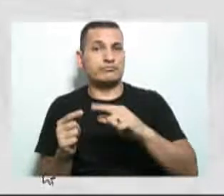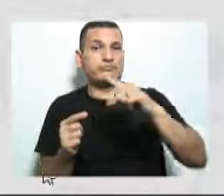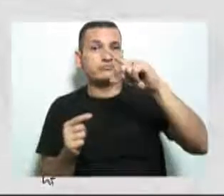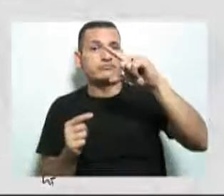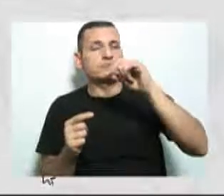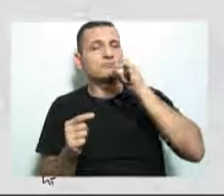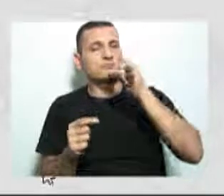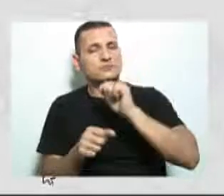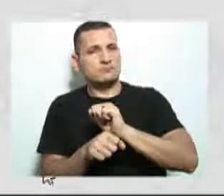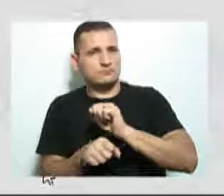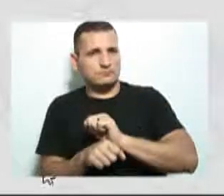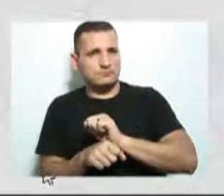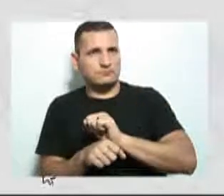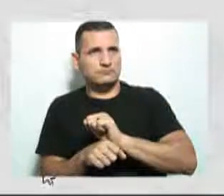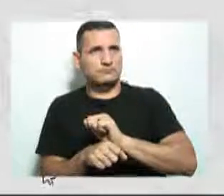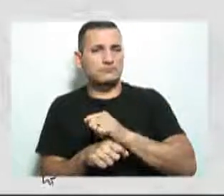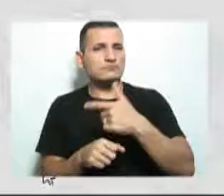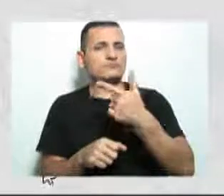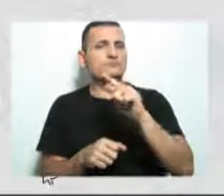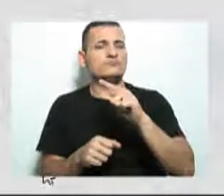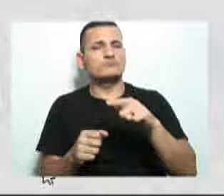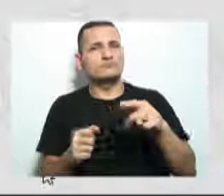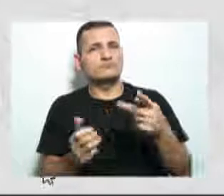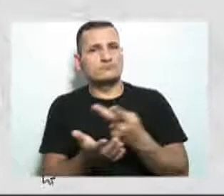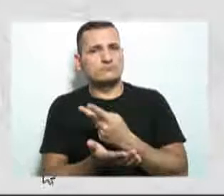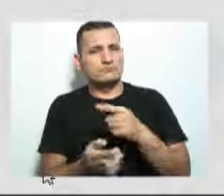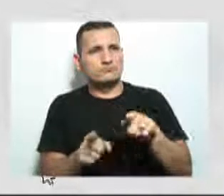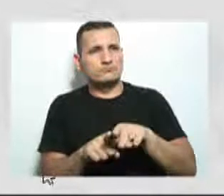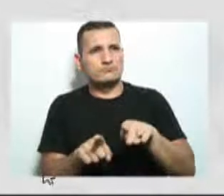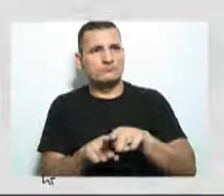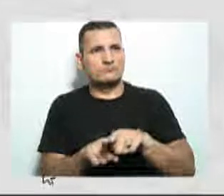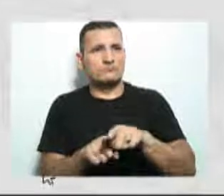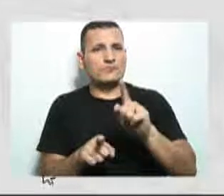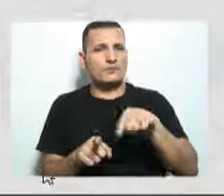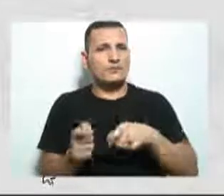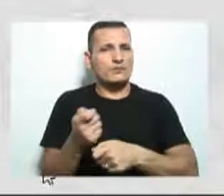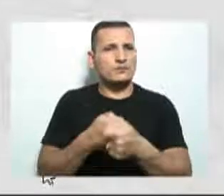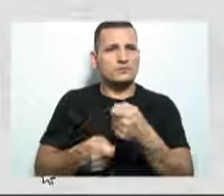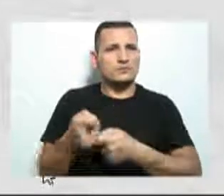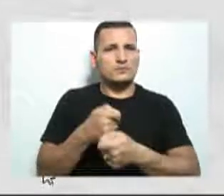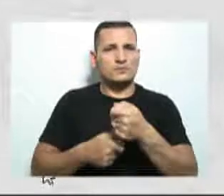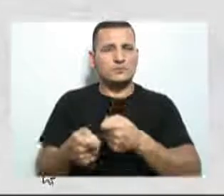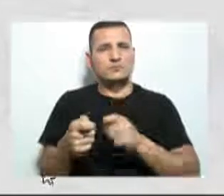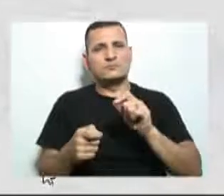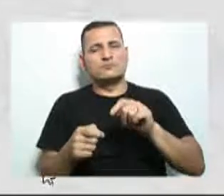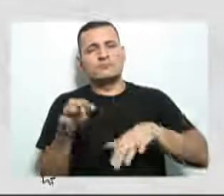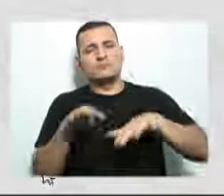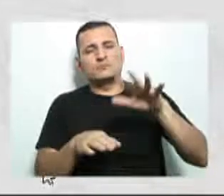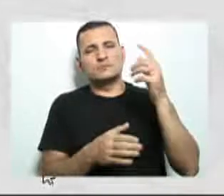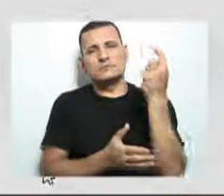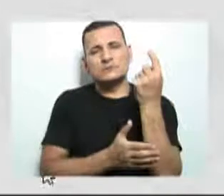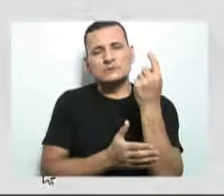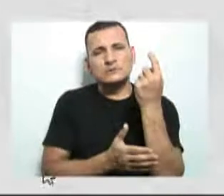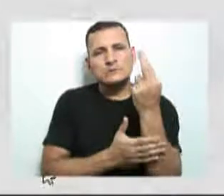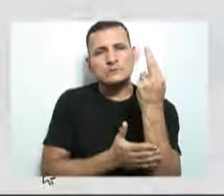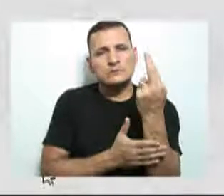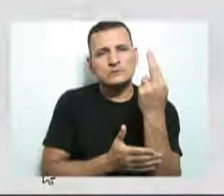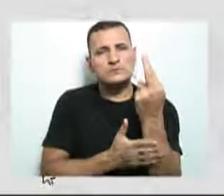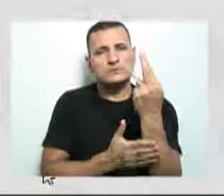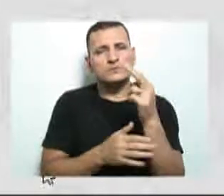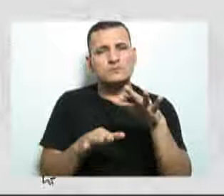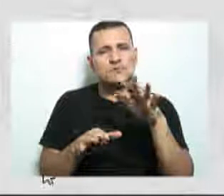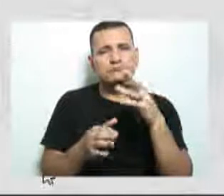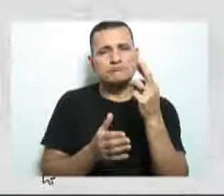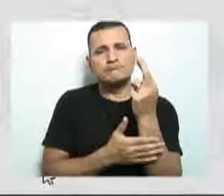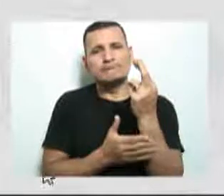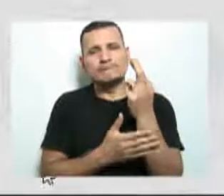esperado um pouco mais. Outro erro muito comum é quando o negociador toma decisões precipitadas por